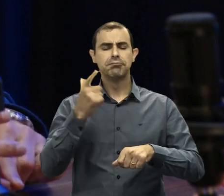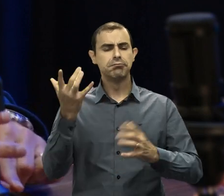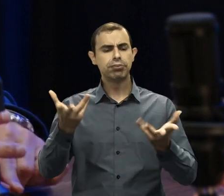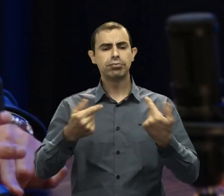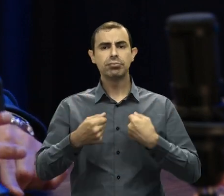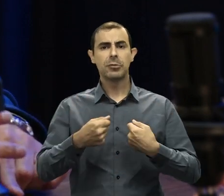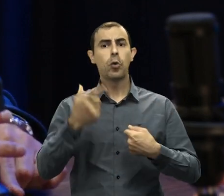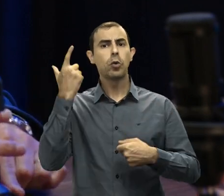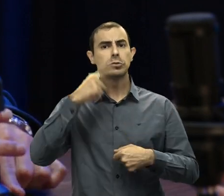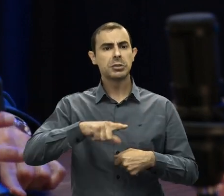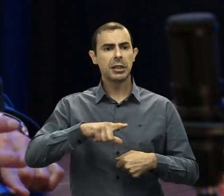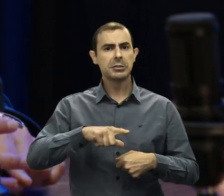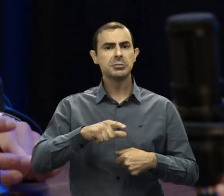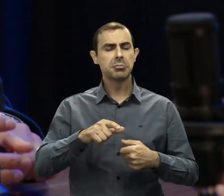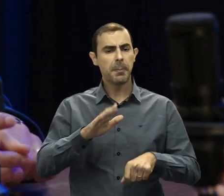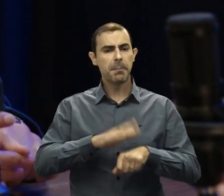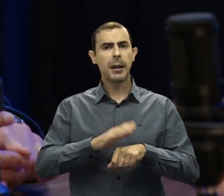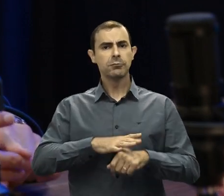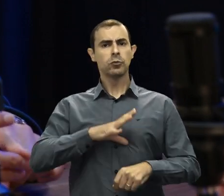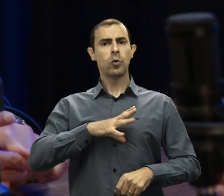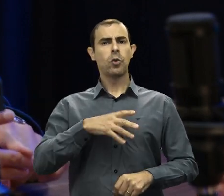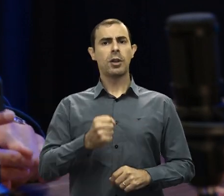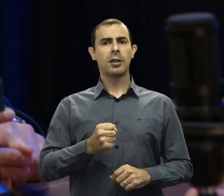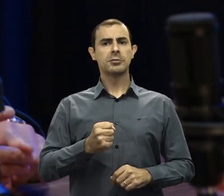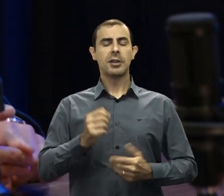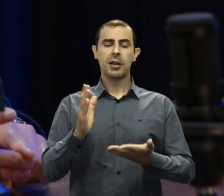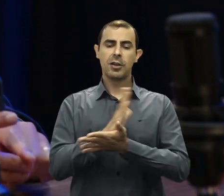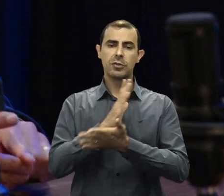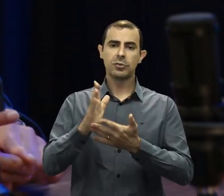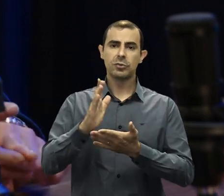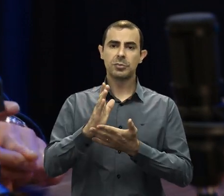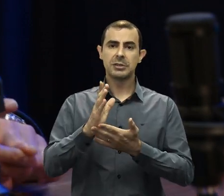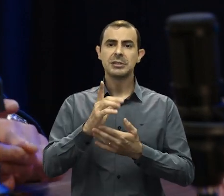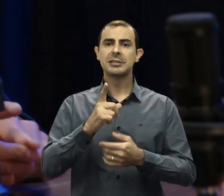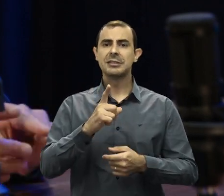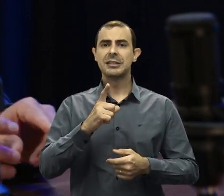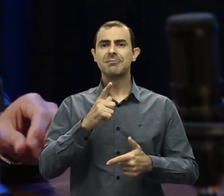mais autoconfiança. Tem gente que tem problemas